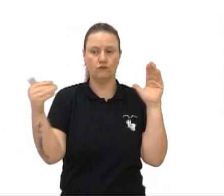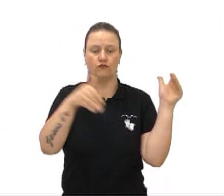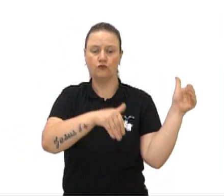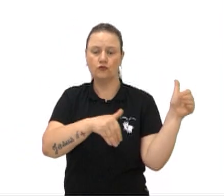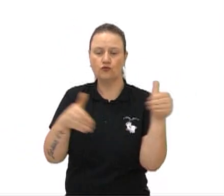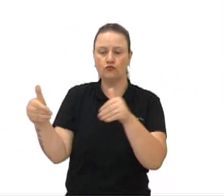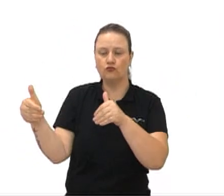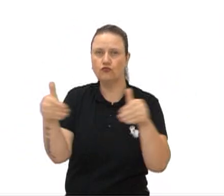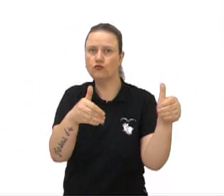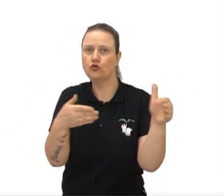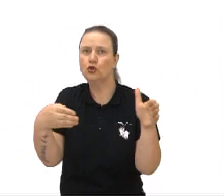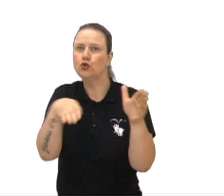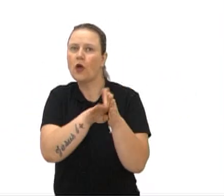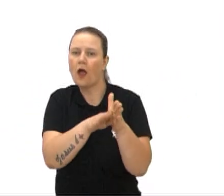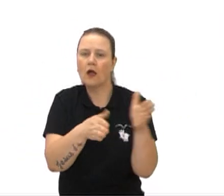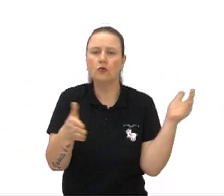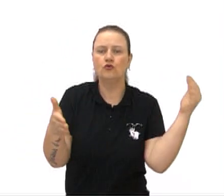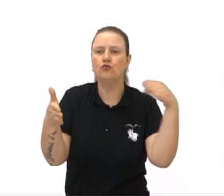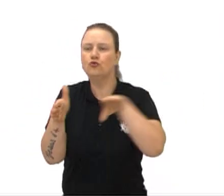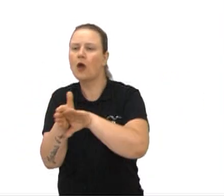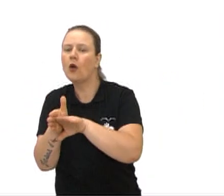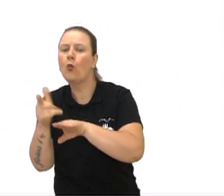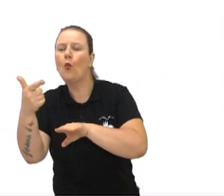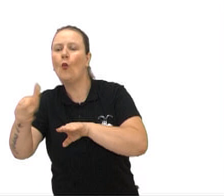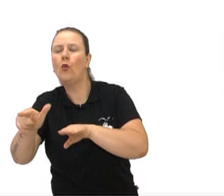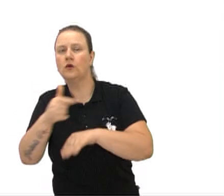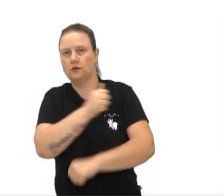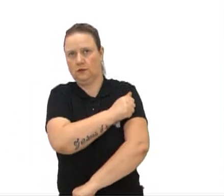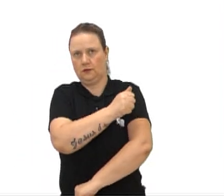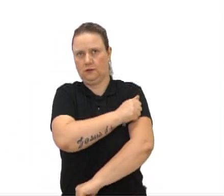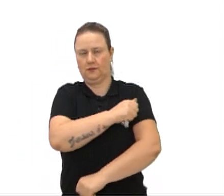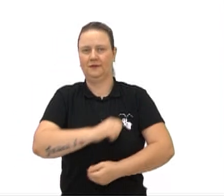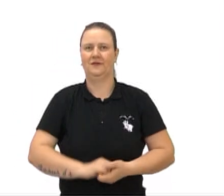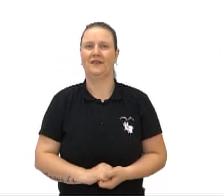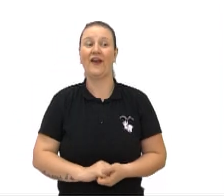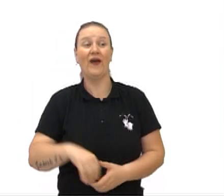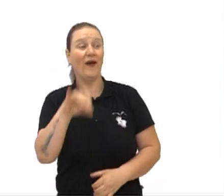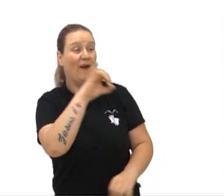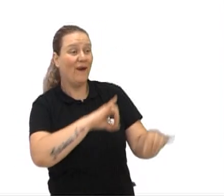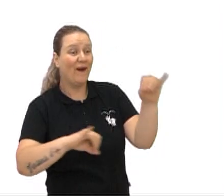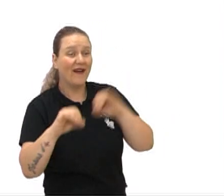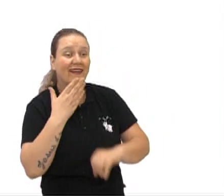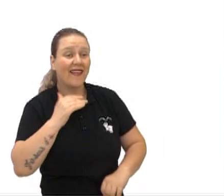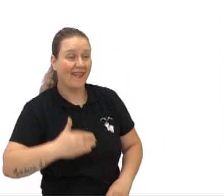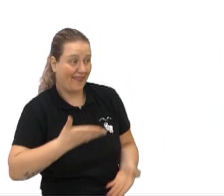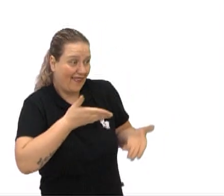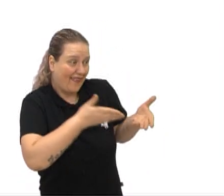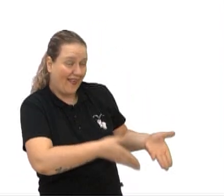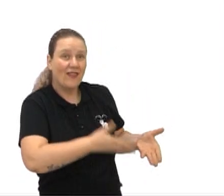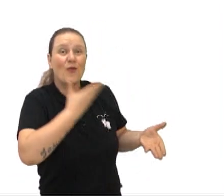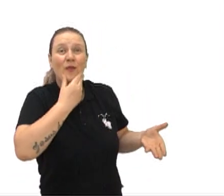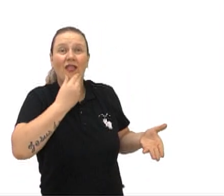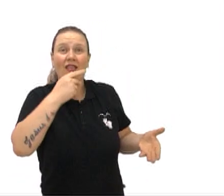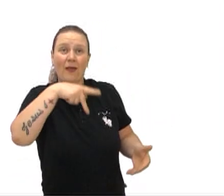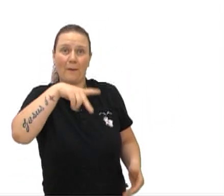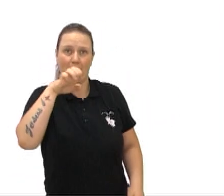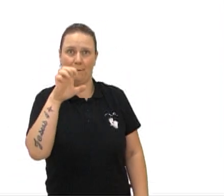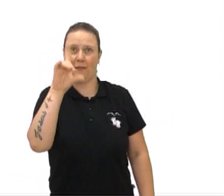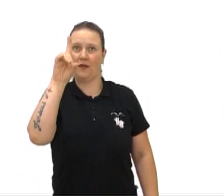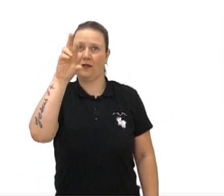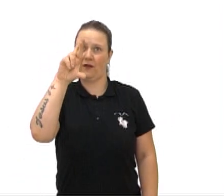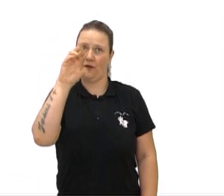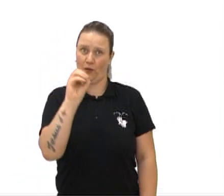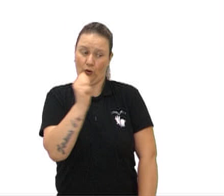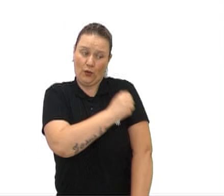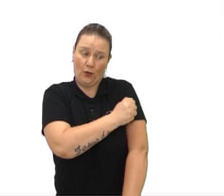Então, em seguida, chegam outros alunos. A Carmen diz, hola chicos, este es Pedro, un nuevo compañero. Juan